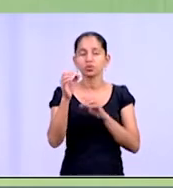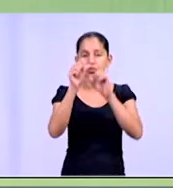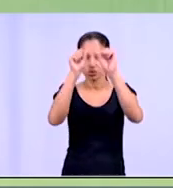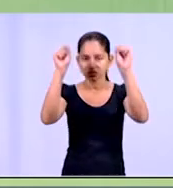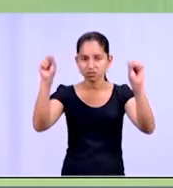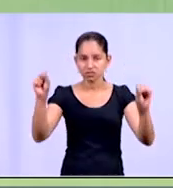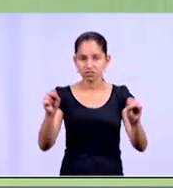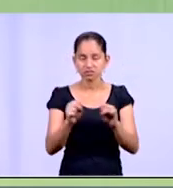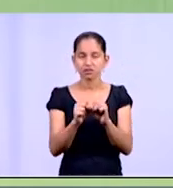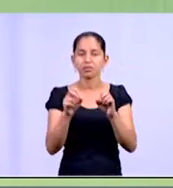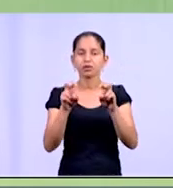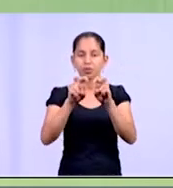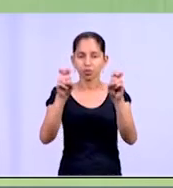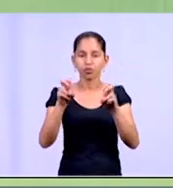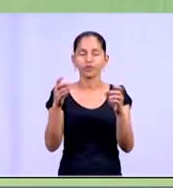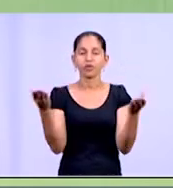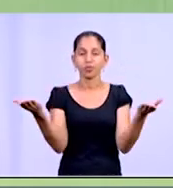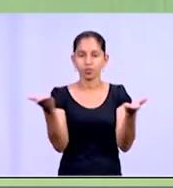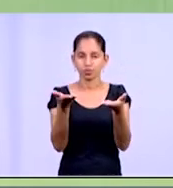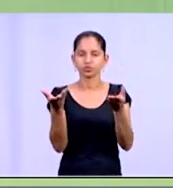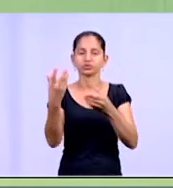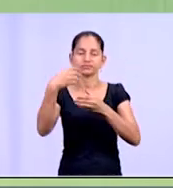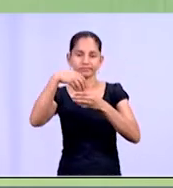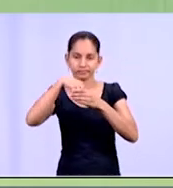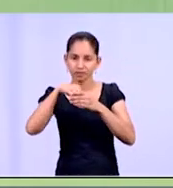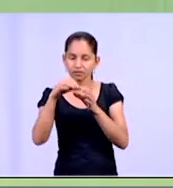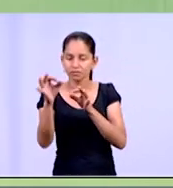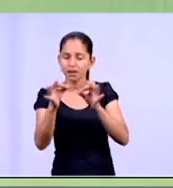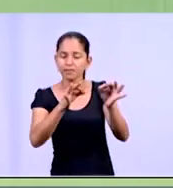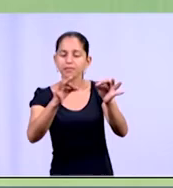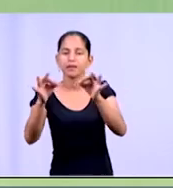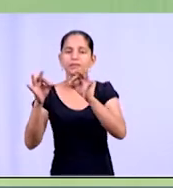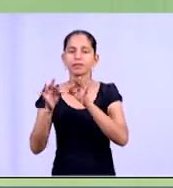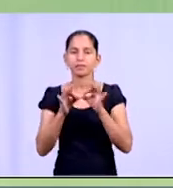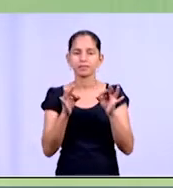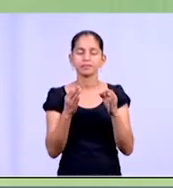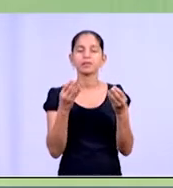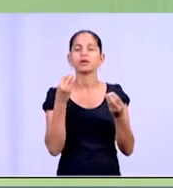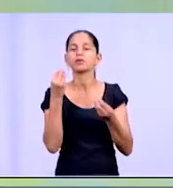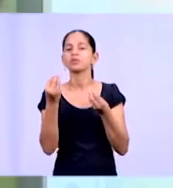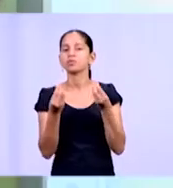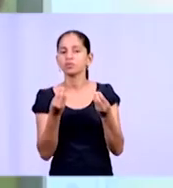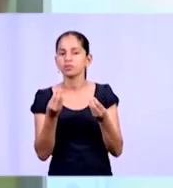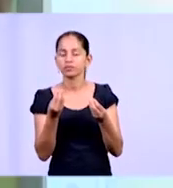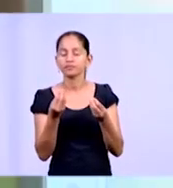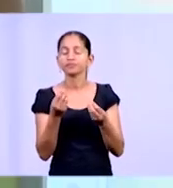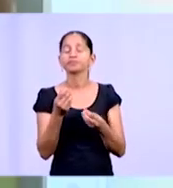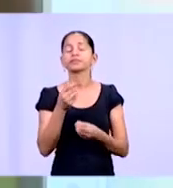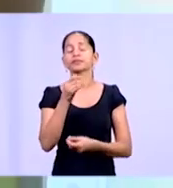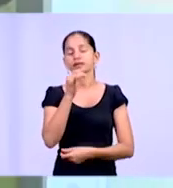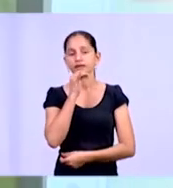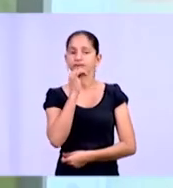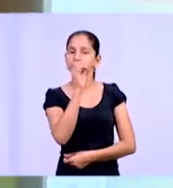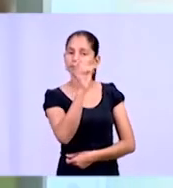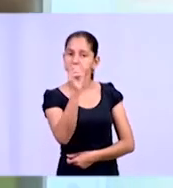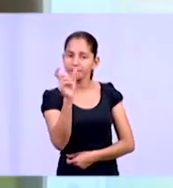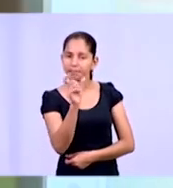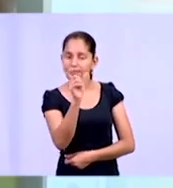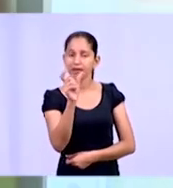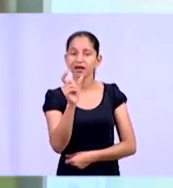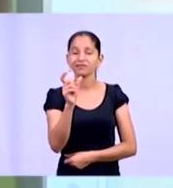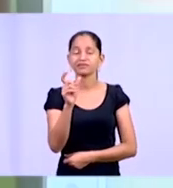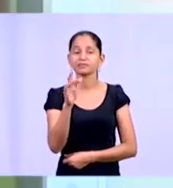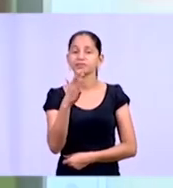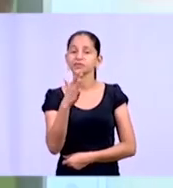o sistema computacional hoje, gente, a gente utiliza, como a gente pode dizer, palavras de 8 bits para a gente poder